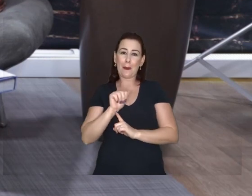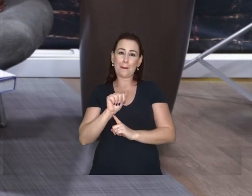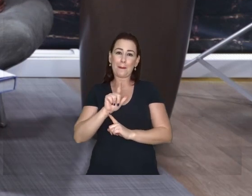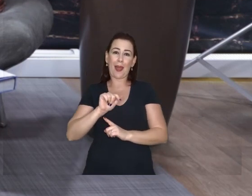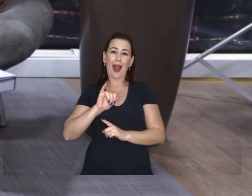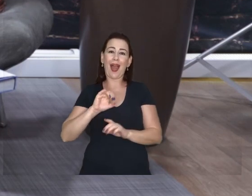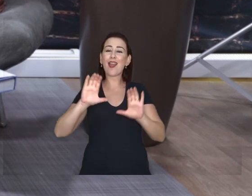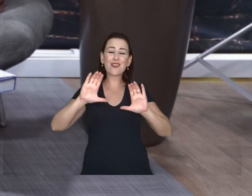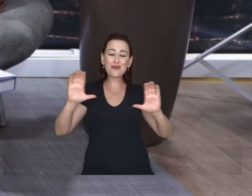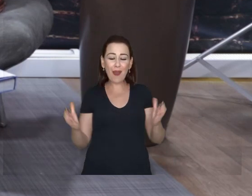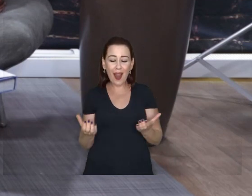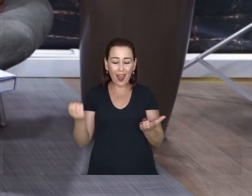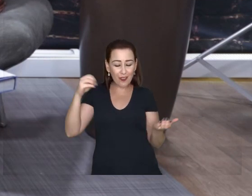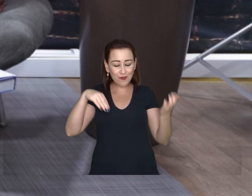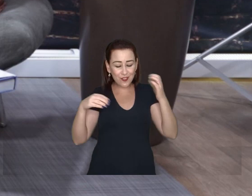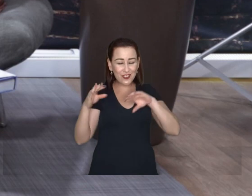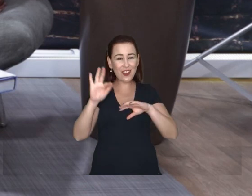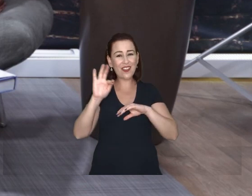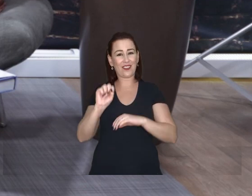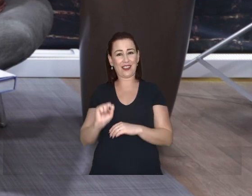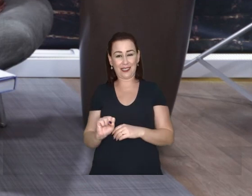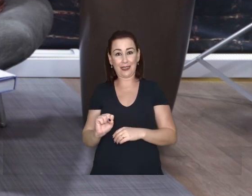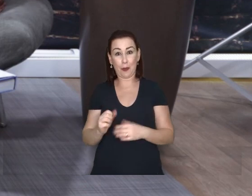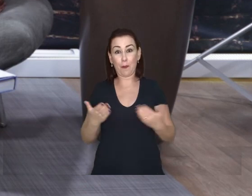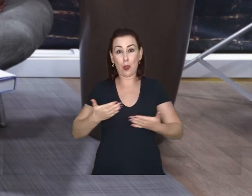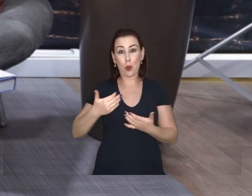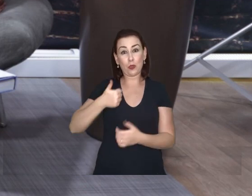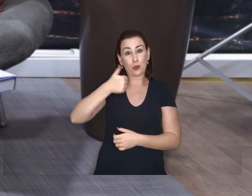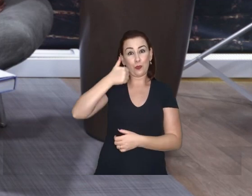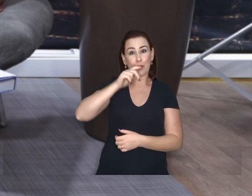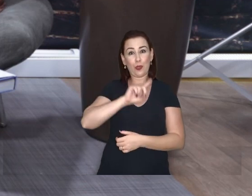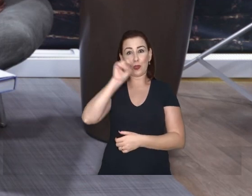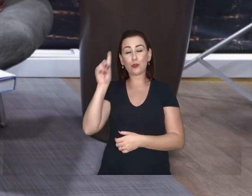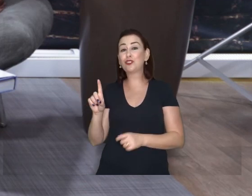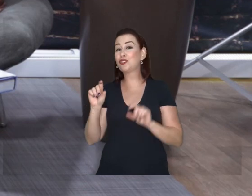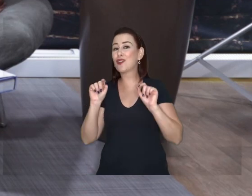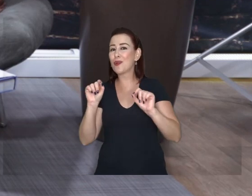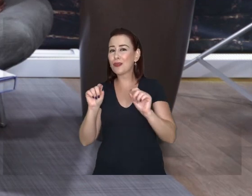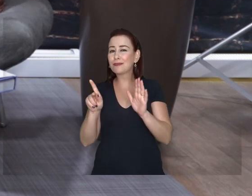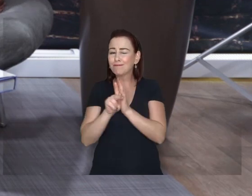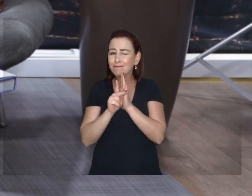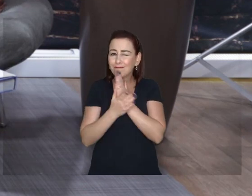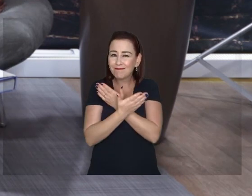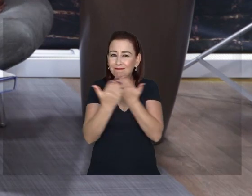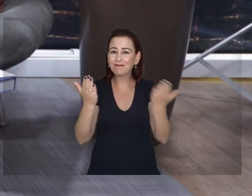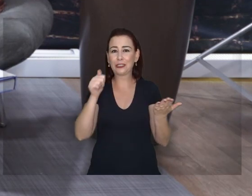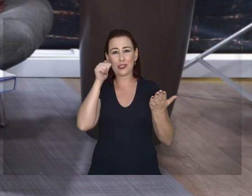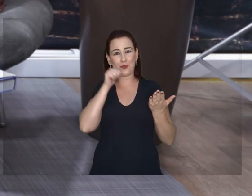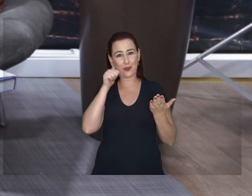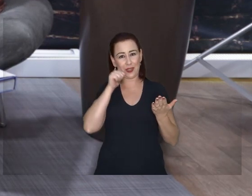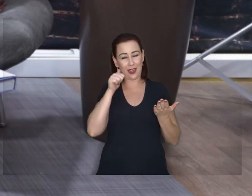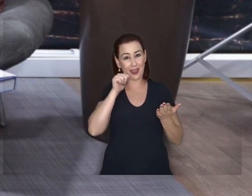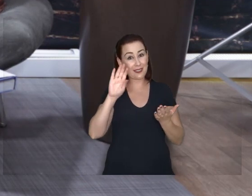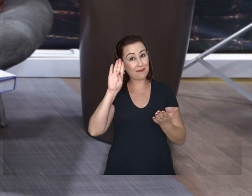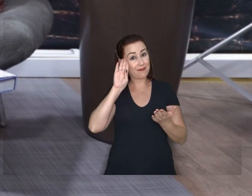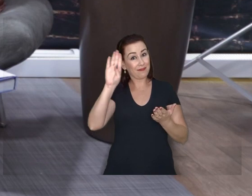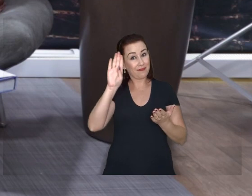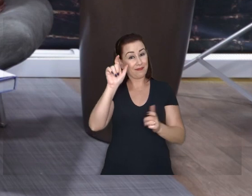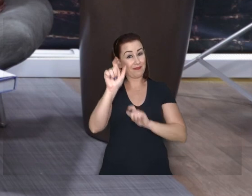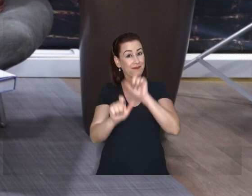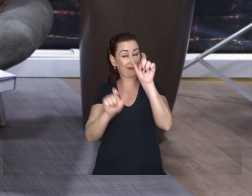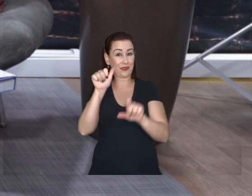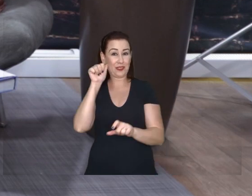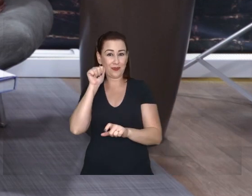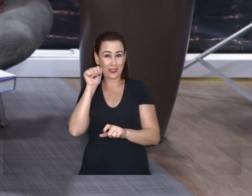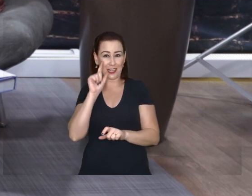nosso balaio de feira. O nosso primeiro dia de evento é dedicado a todas as mulheres, em especial as mulheres